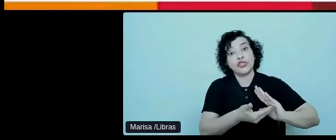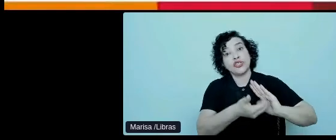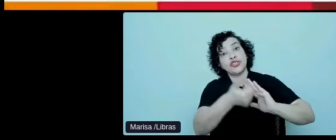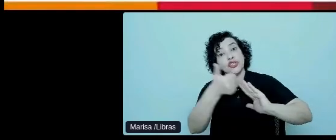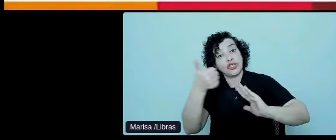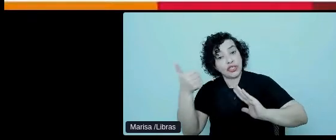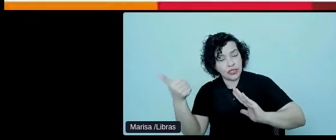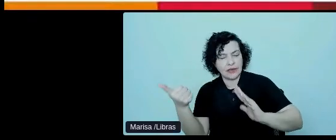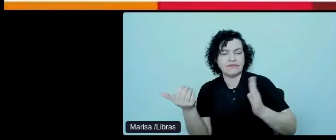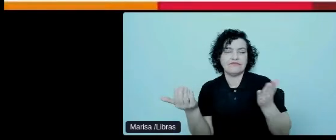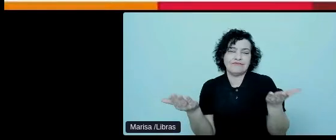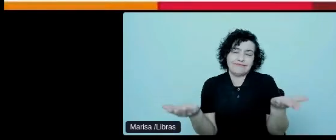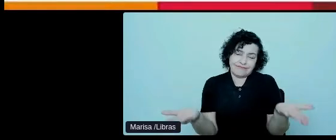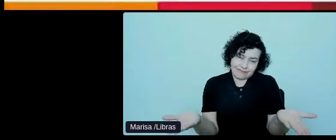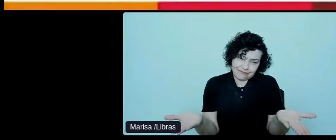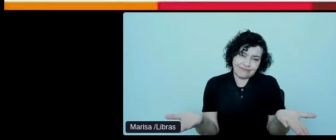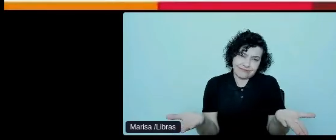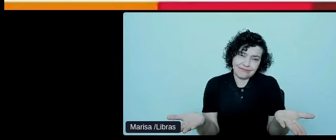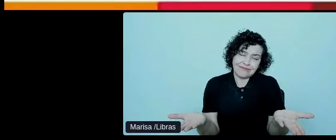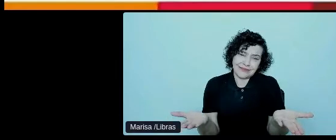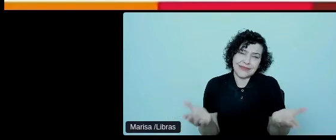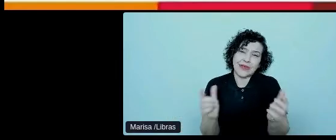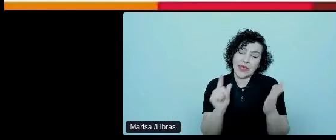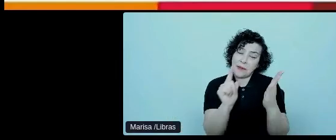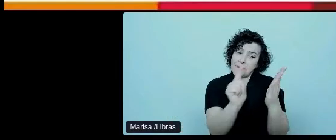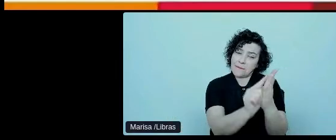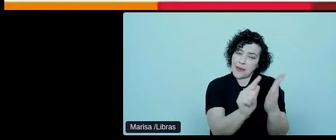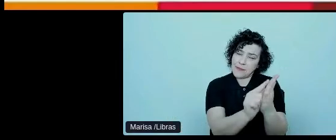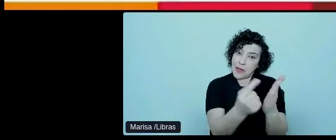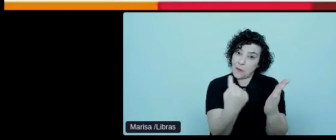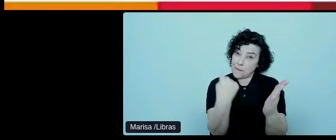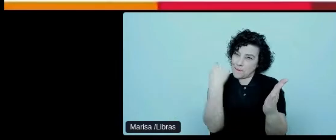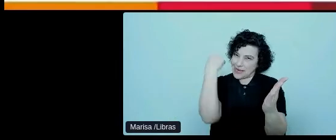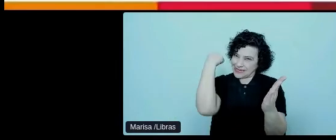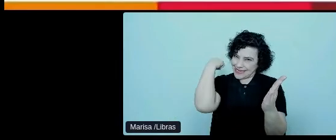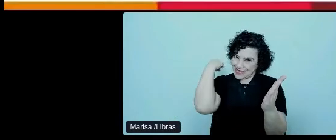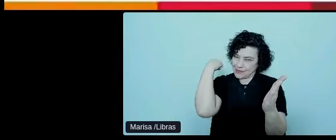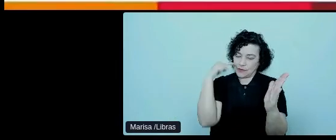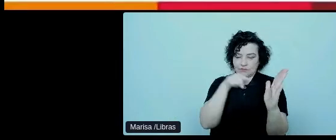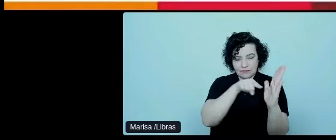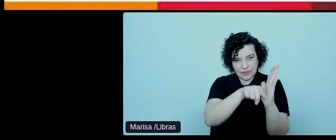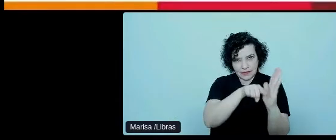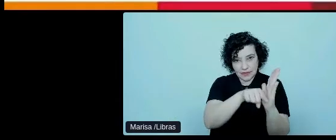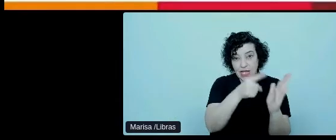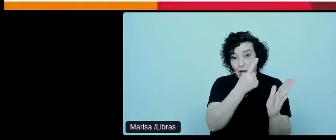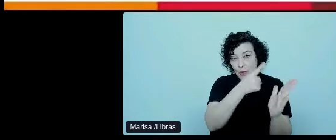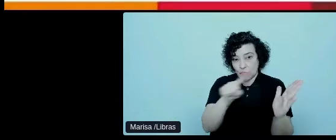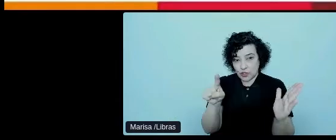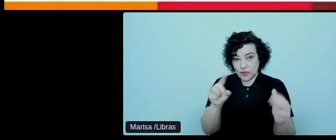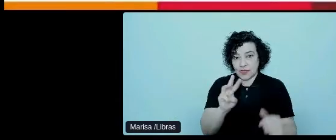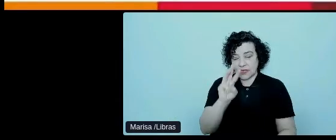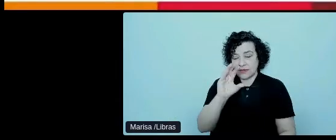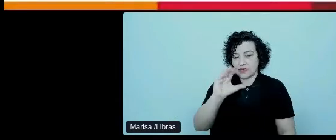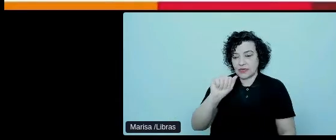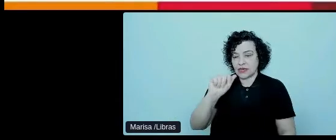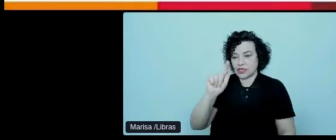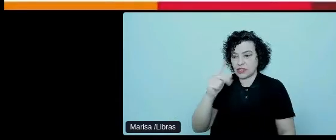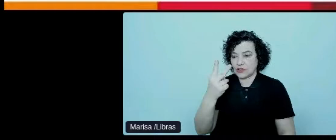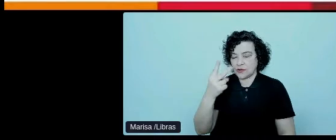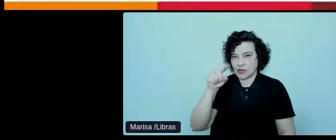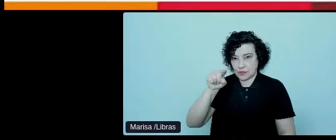é obviamente que eles usaram toda a documentação anterior, que é a última, a WCAG 2.0, para